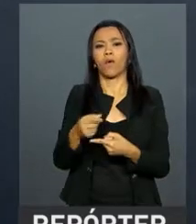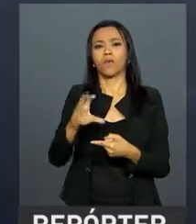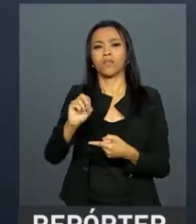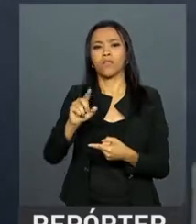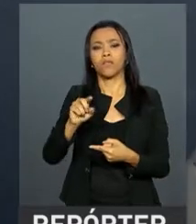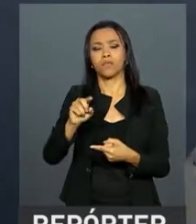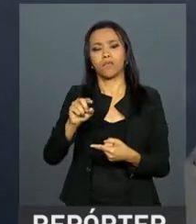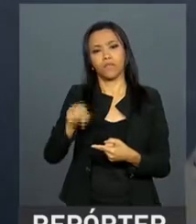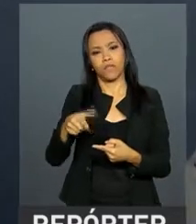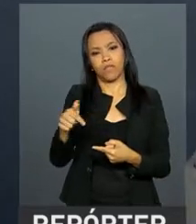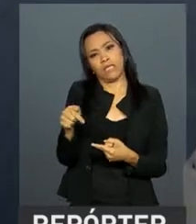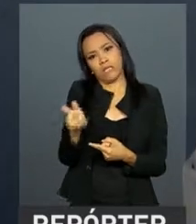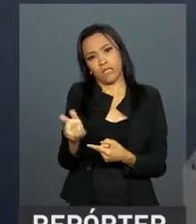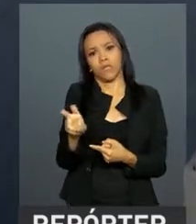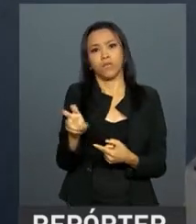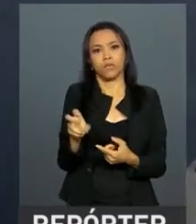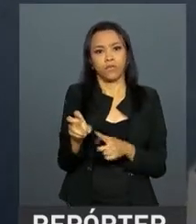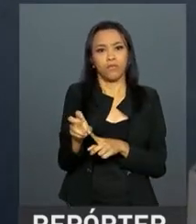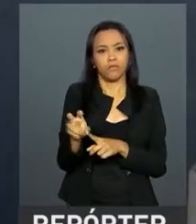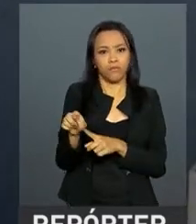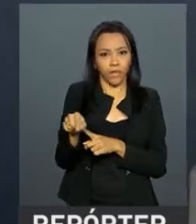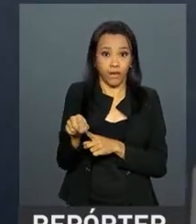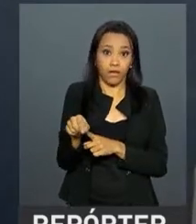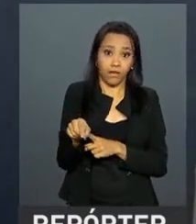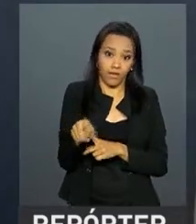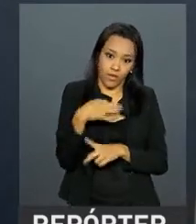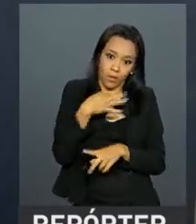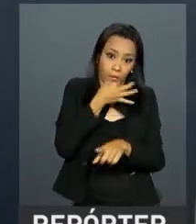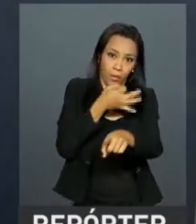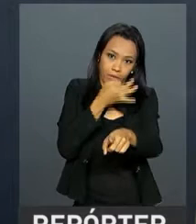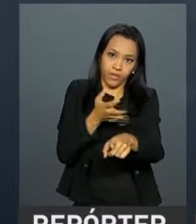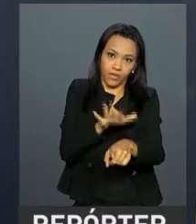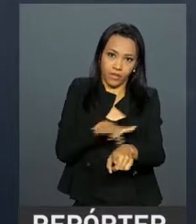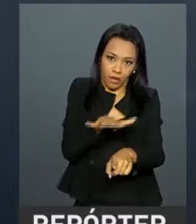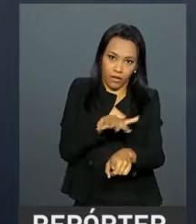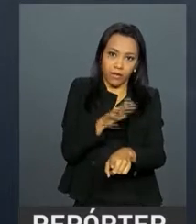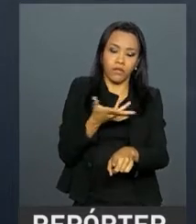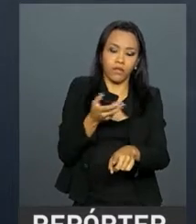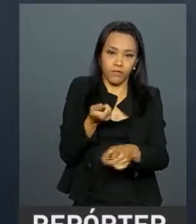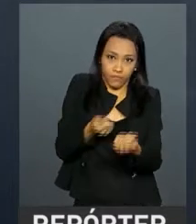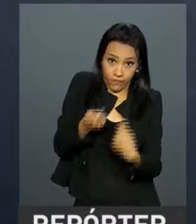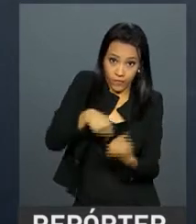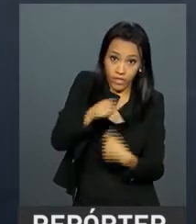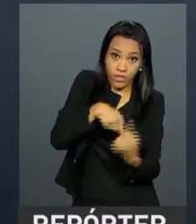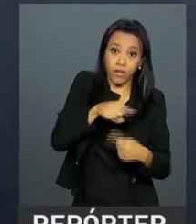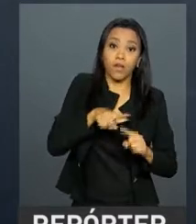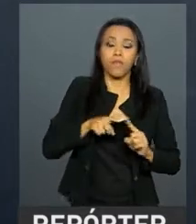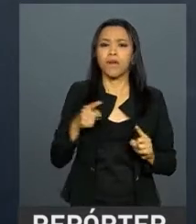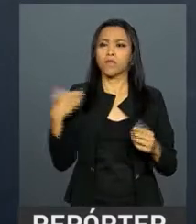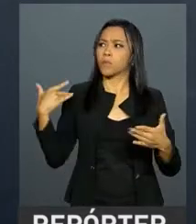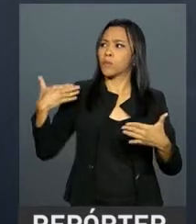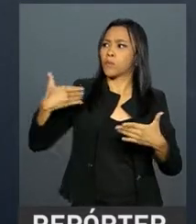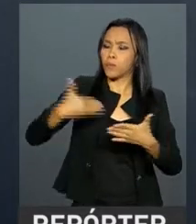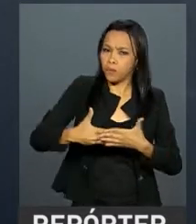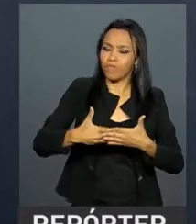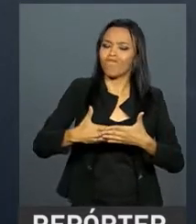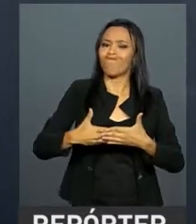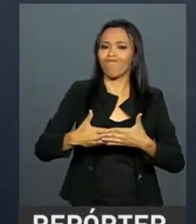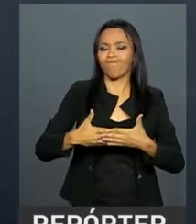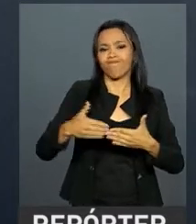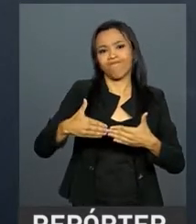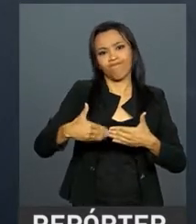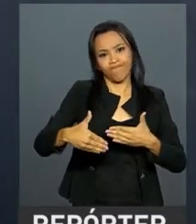0,75, e sem querer, naturalmente, dar palpite na área financeira, mas o fato é que, ao longo do tempo, é muito provável